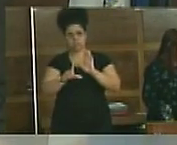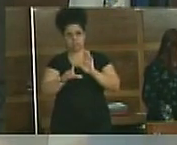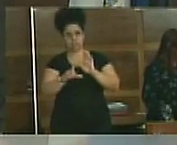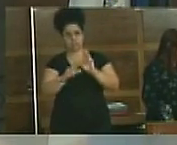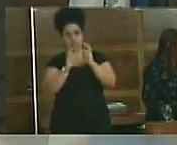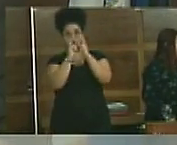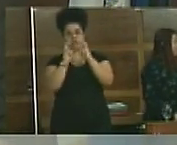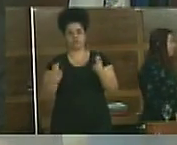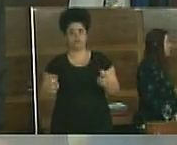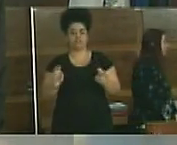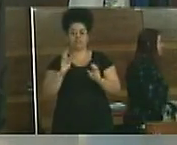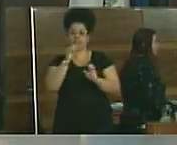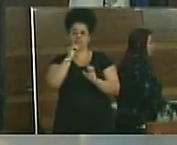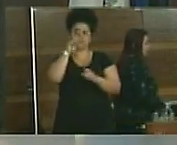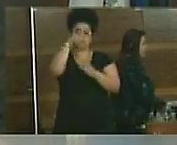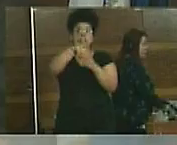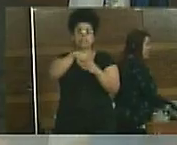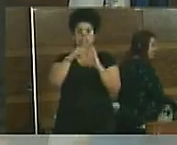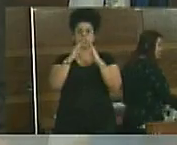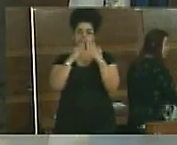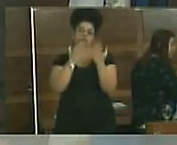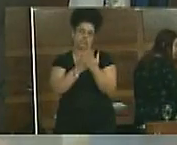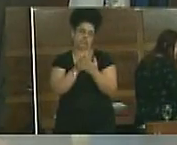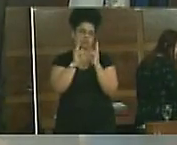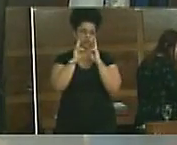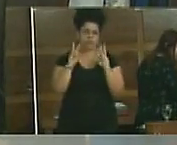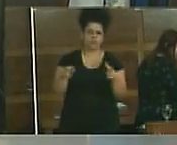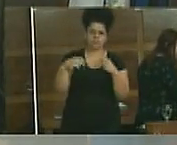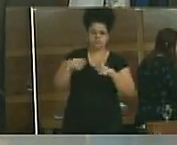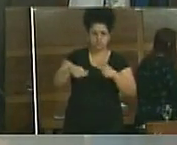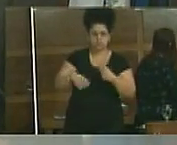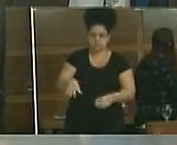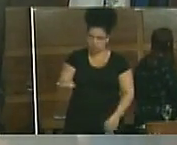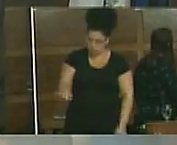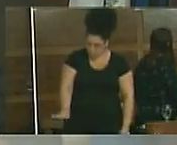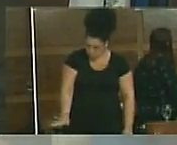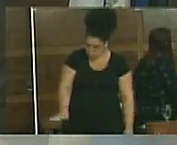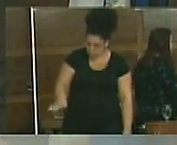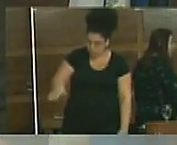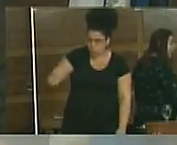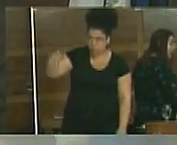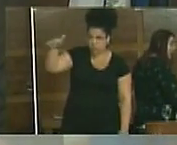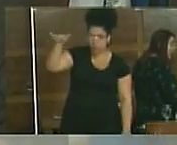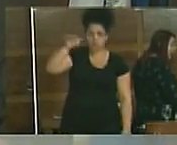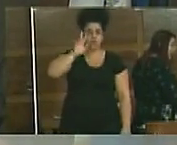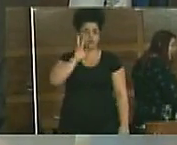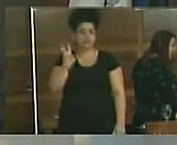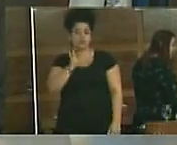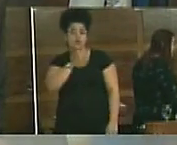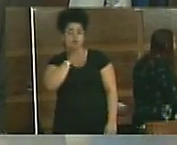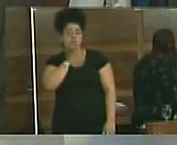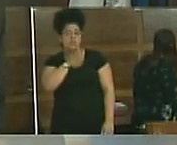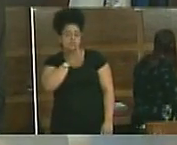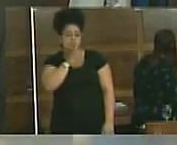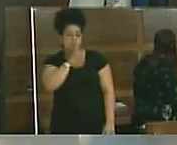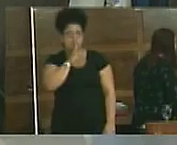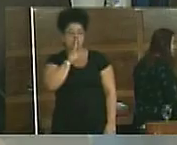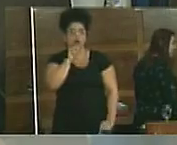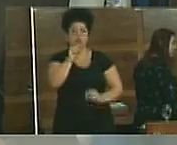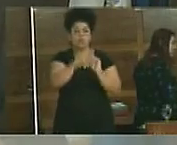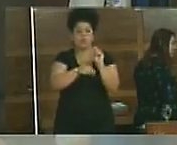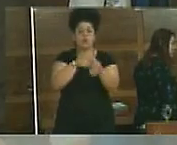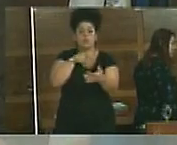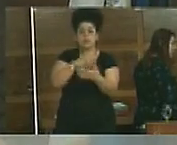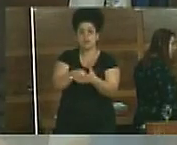Criei essa lei porque eu vejo a necessidade que as crianças, desde pequena, vem conhecer o que é